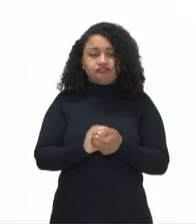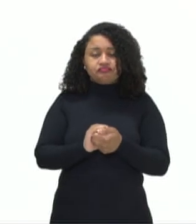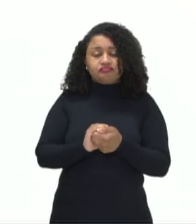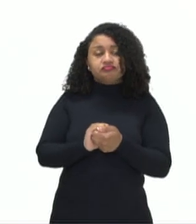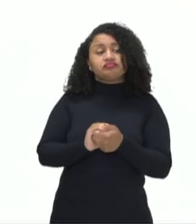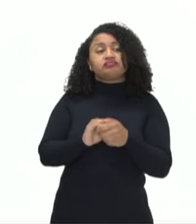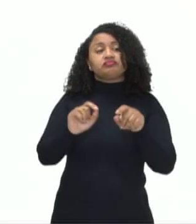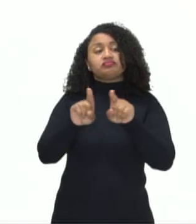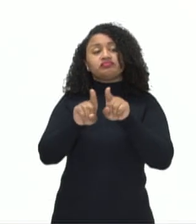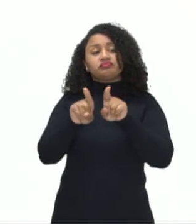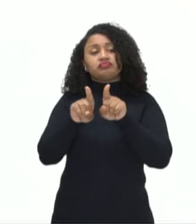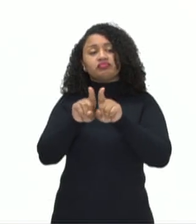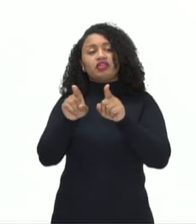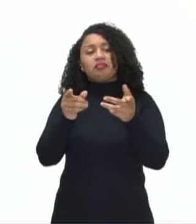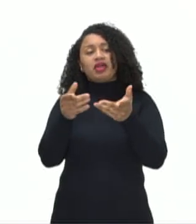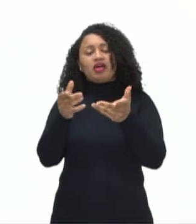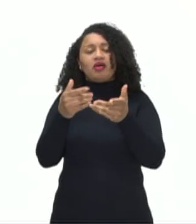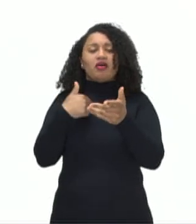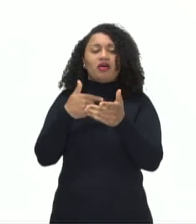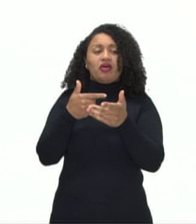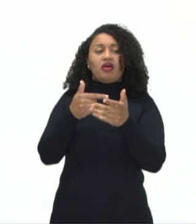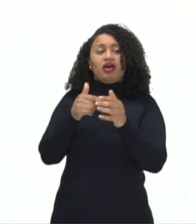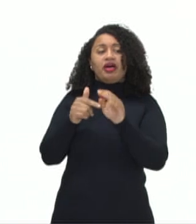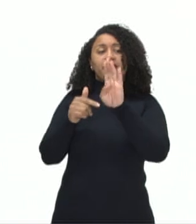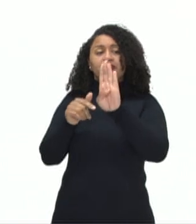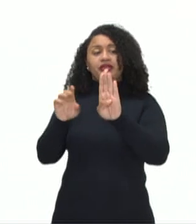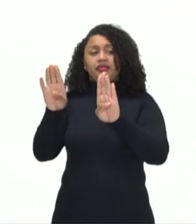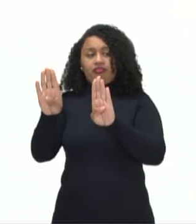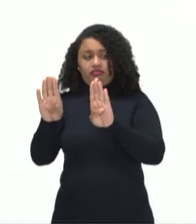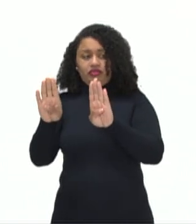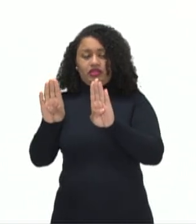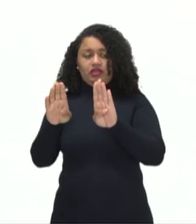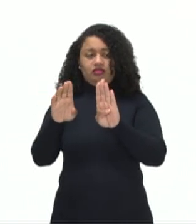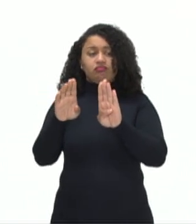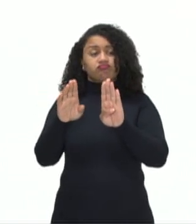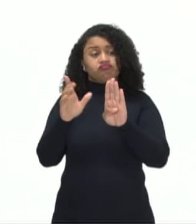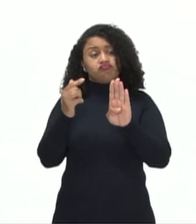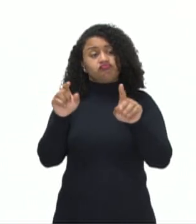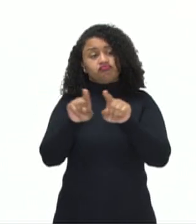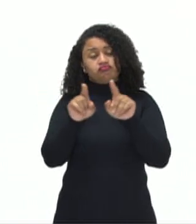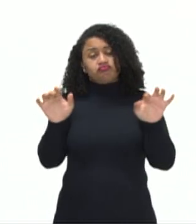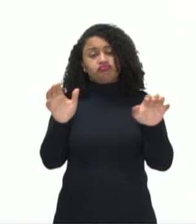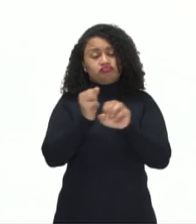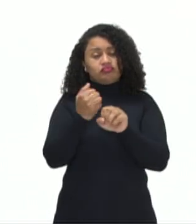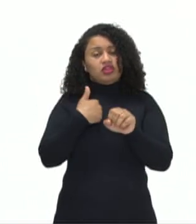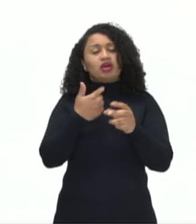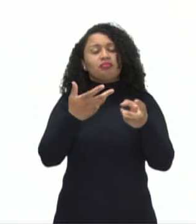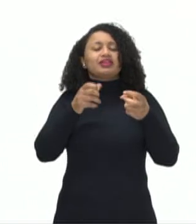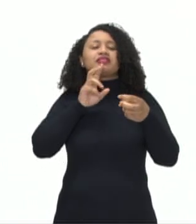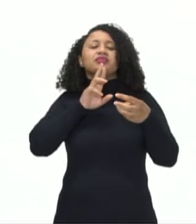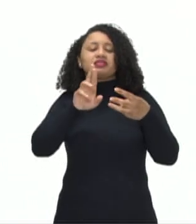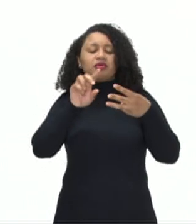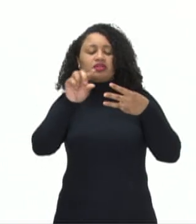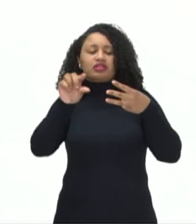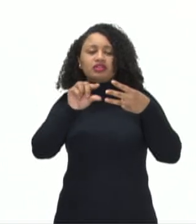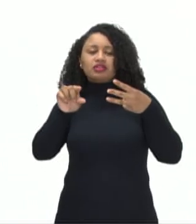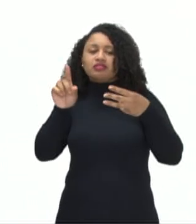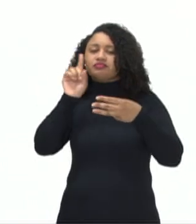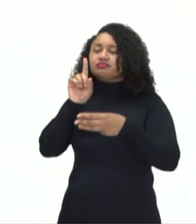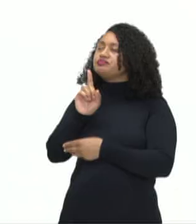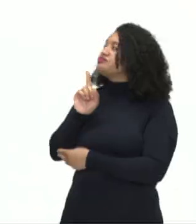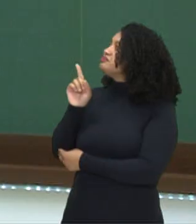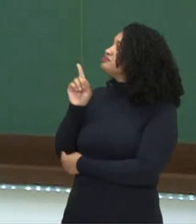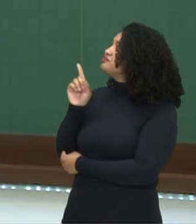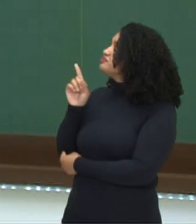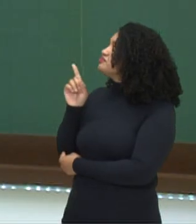com 2AB, 4AB. O próximo, menos 2B com menos B, menos 3B.